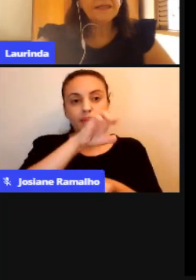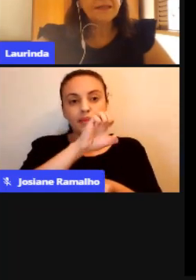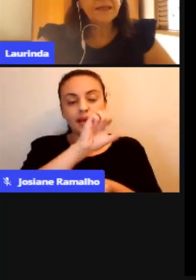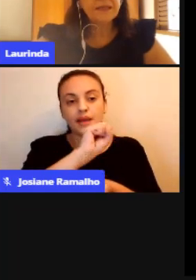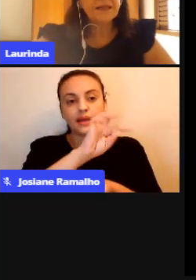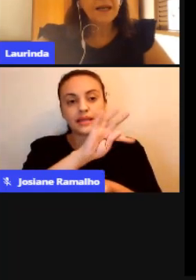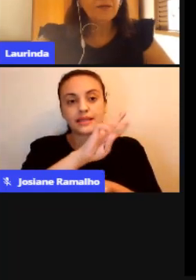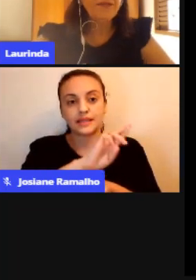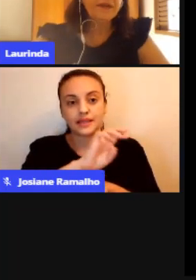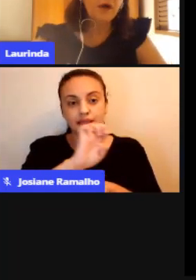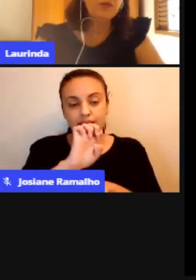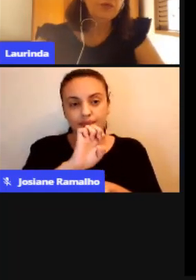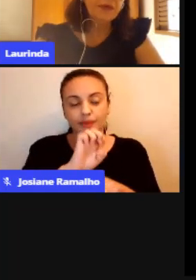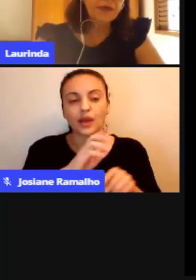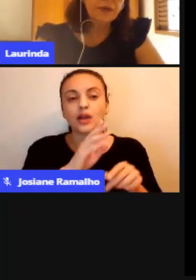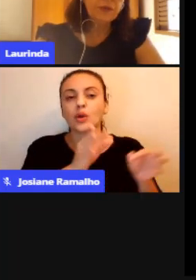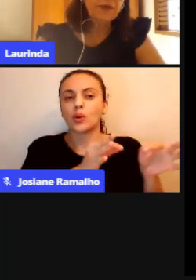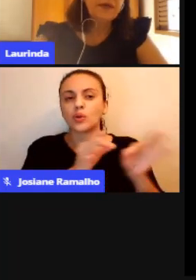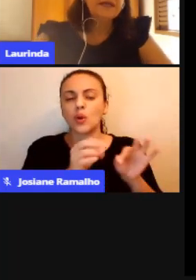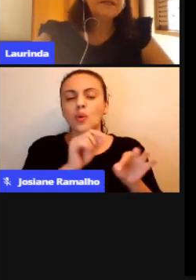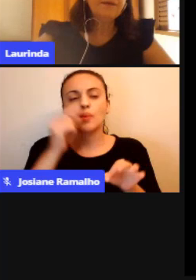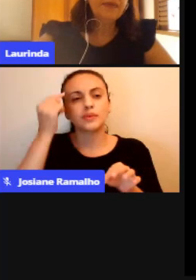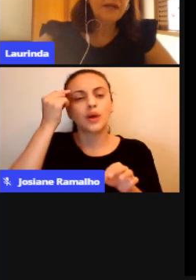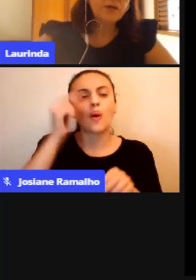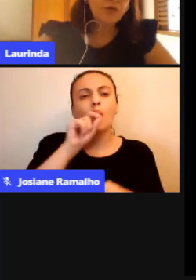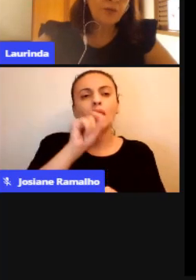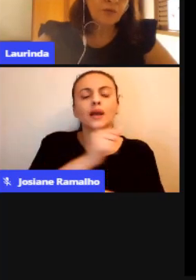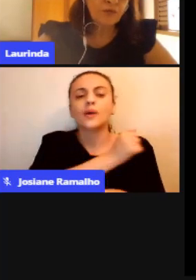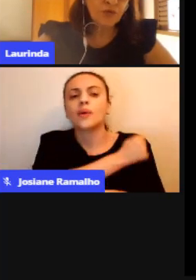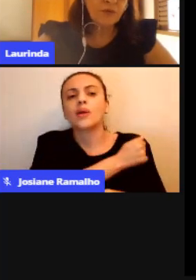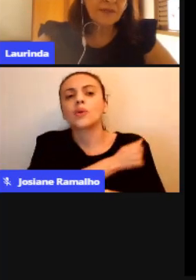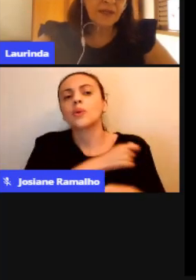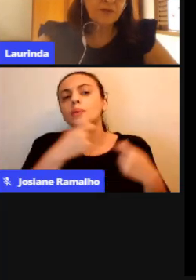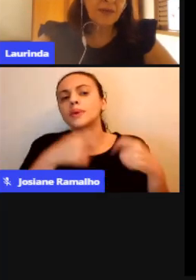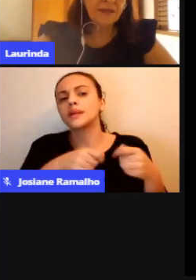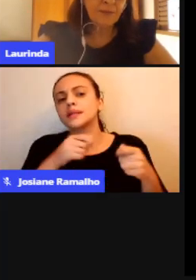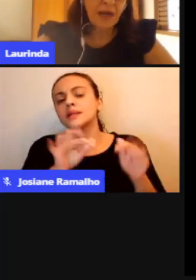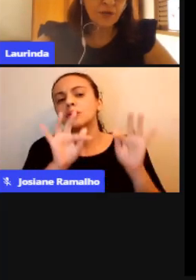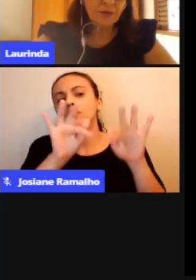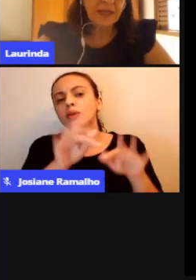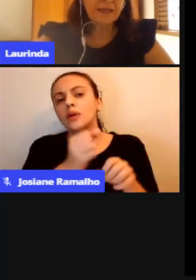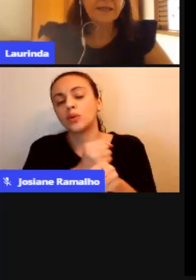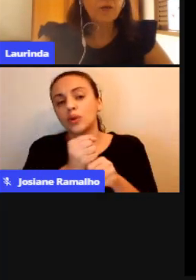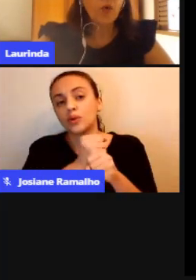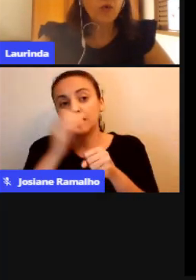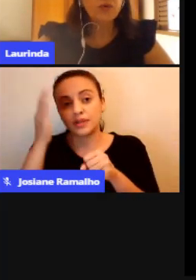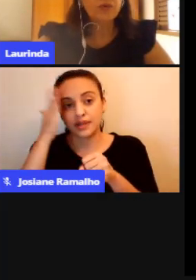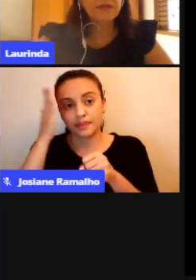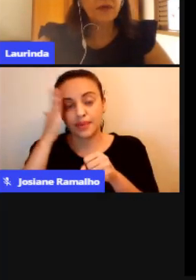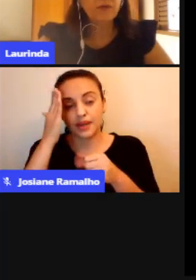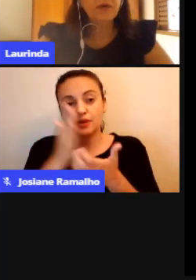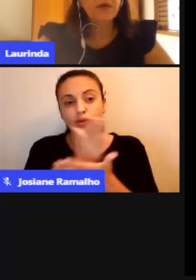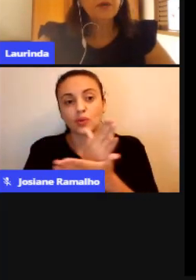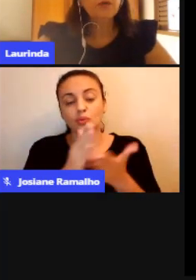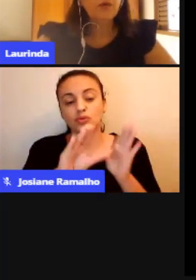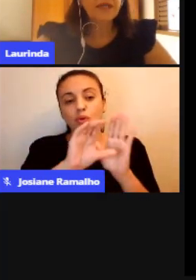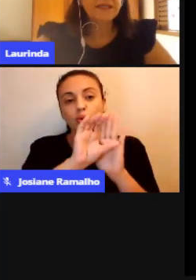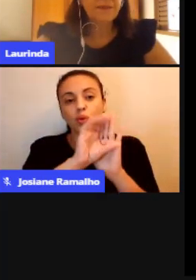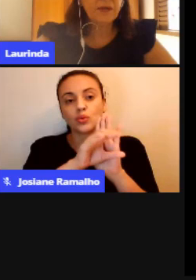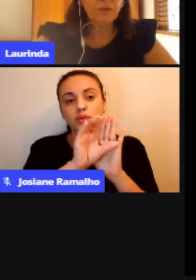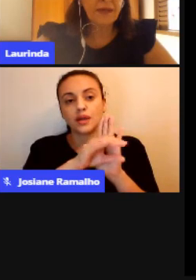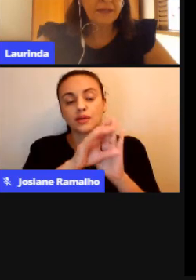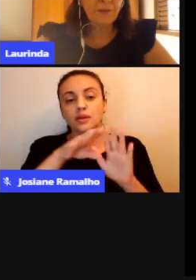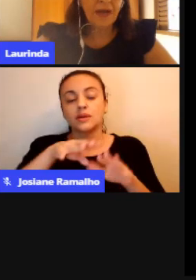aluno precisa lá no final do ano saber sobre alguns conceitos matemáticos, né? Nessa construção